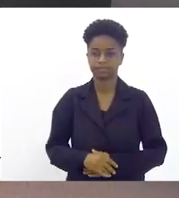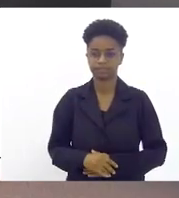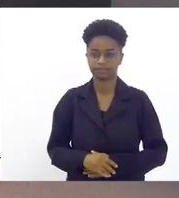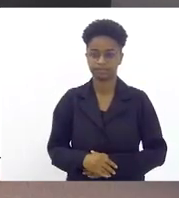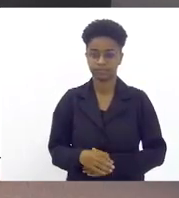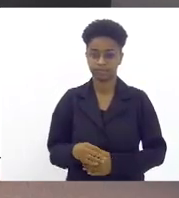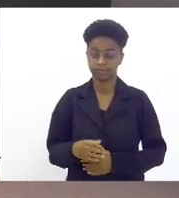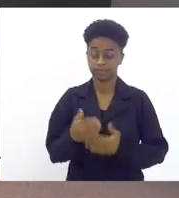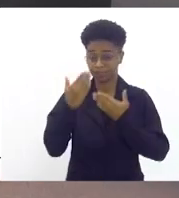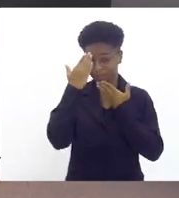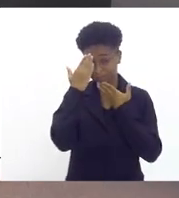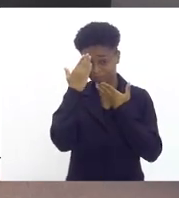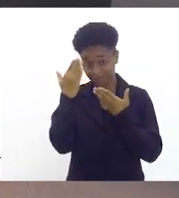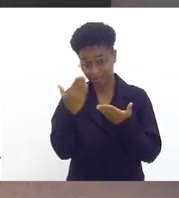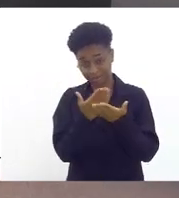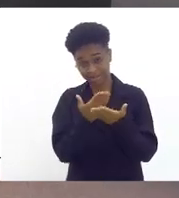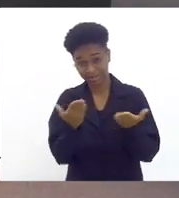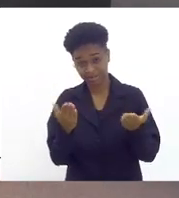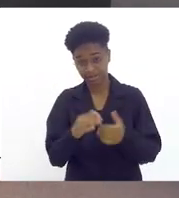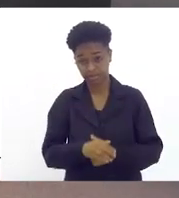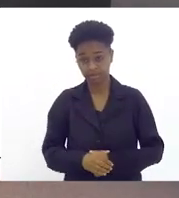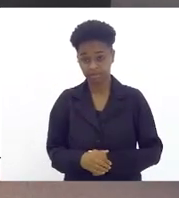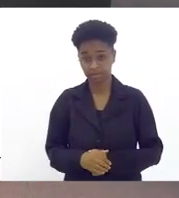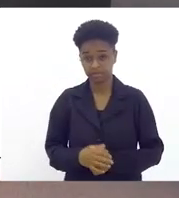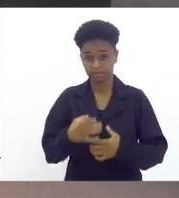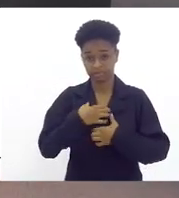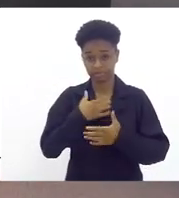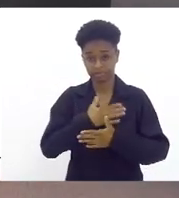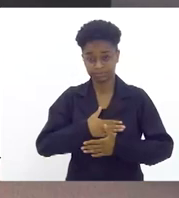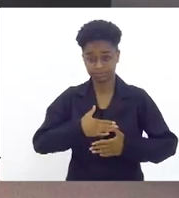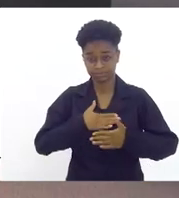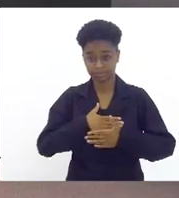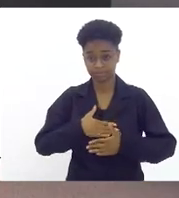Primeiramente, muito obrigada. Eu estou muito honrada e feliz de estar aqui, Dani.